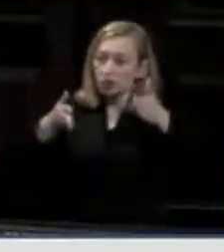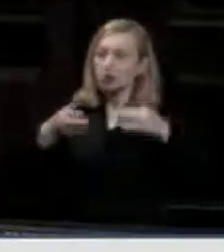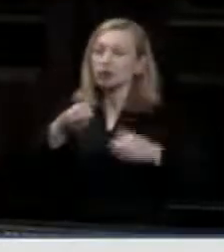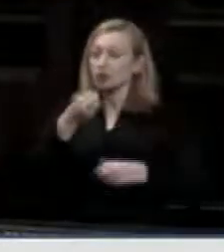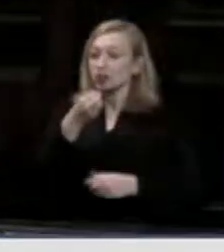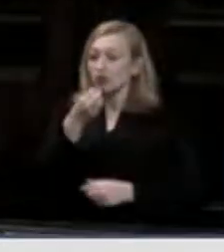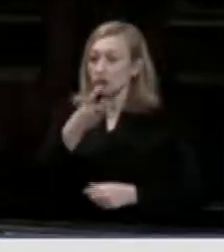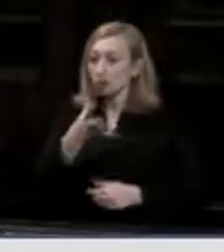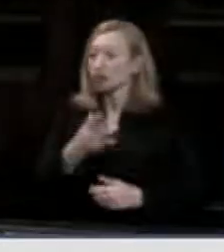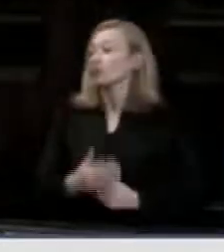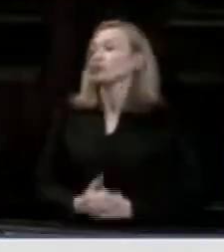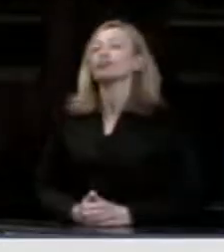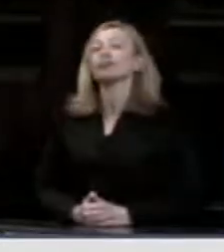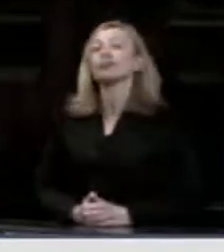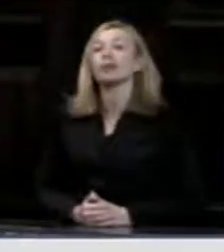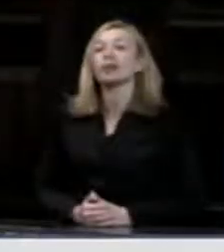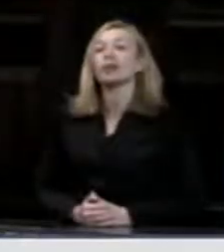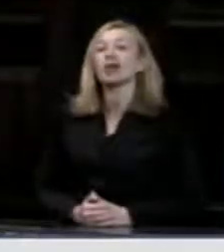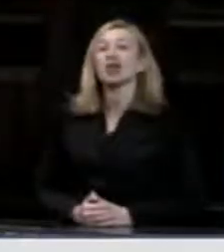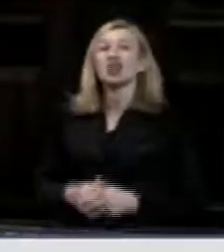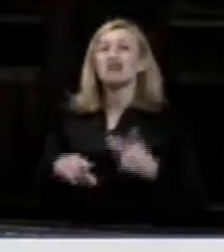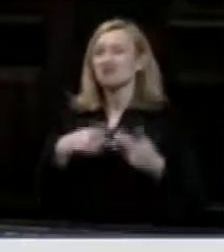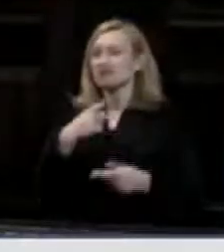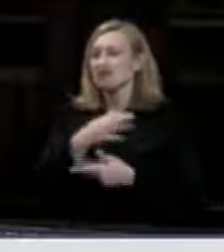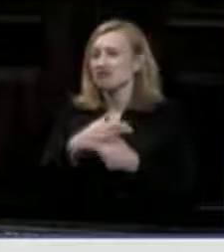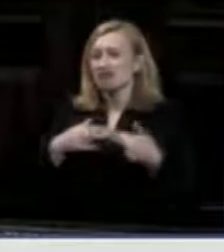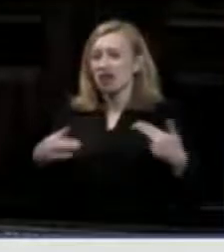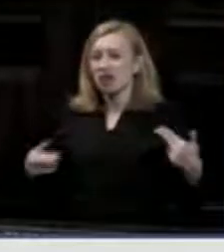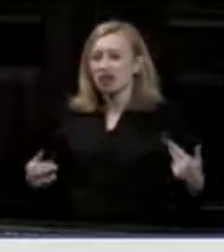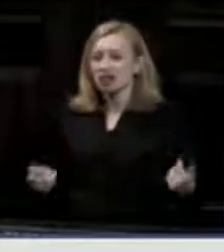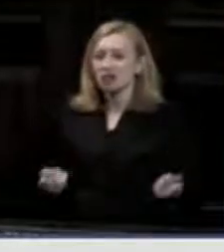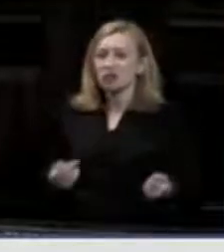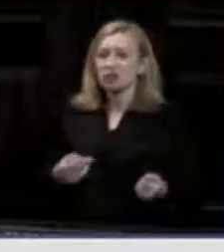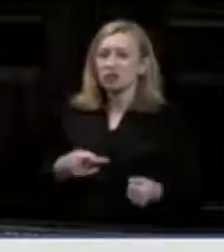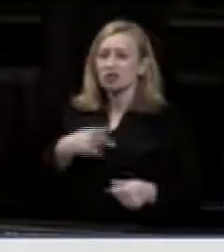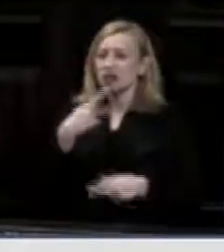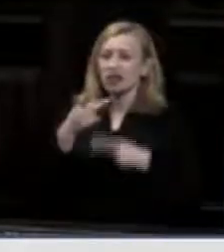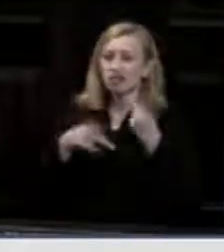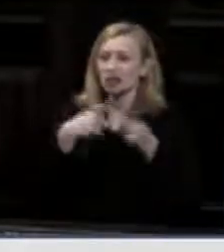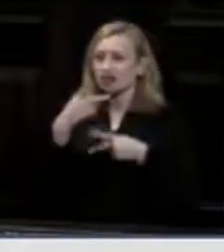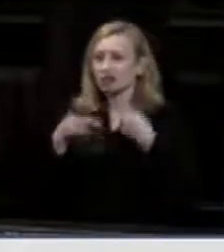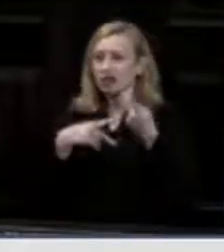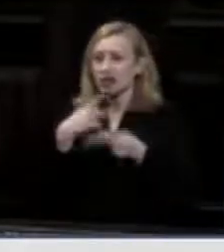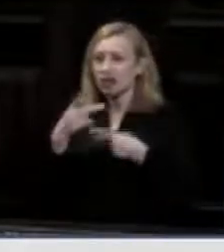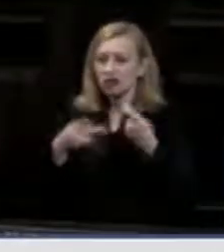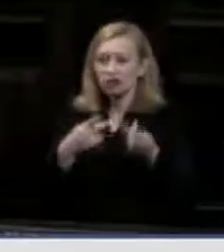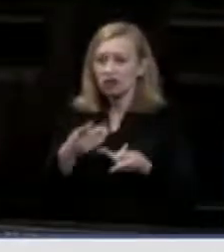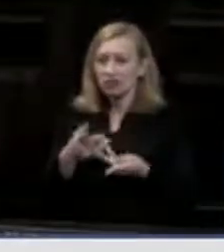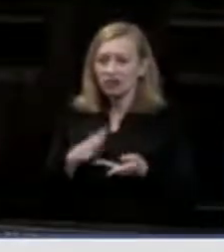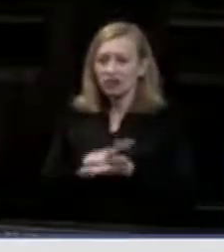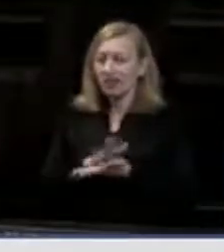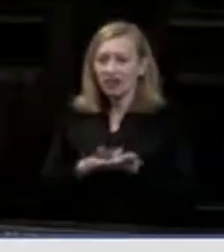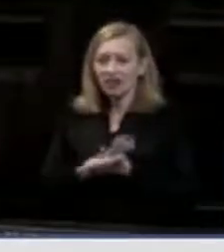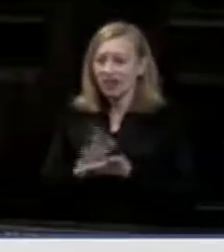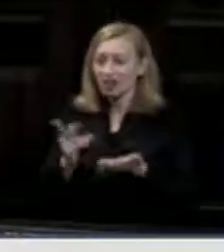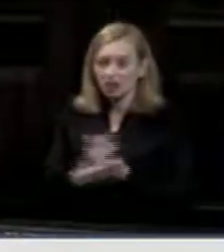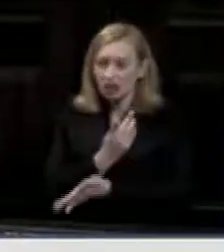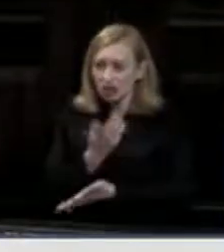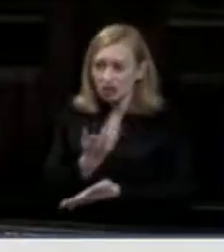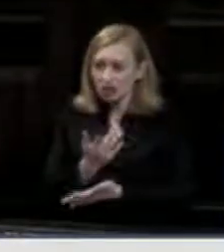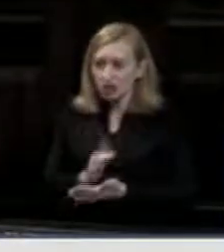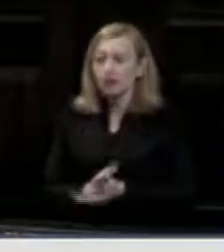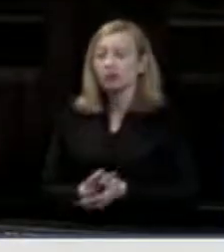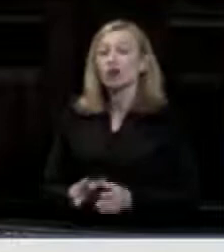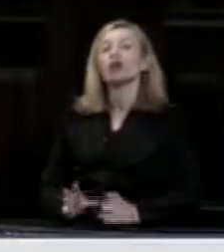muita conversa jogada fora, mas essa é a questão central.